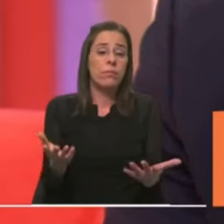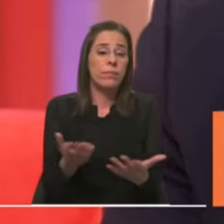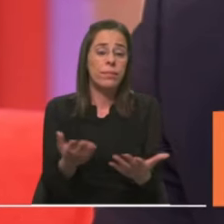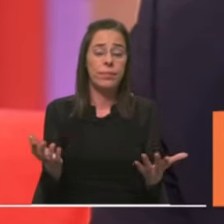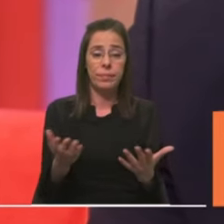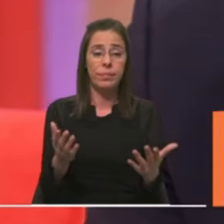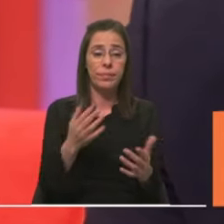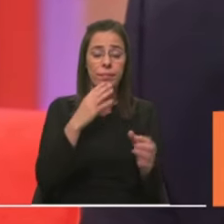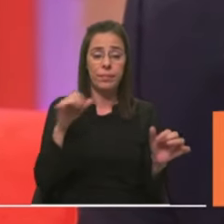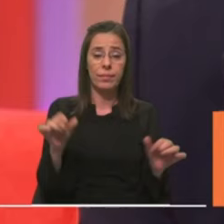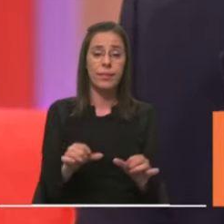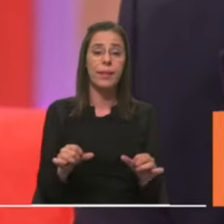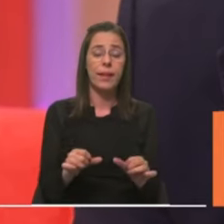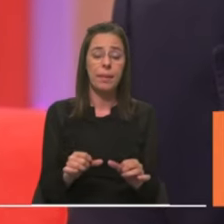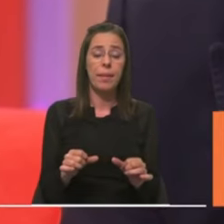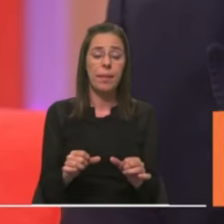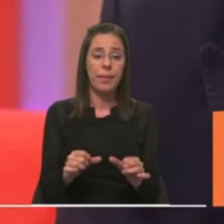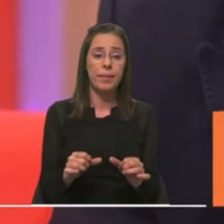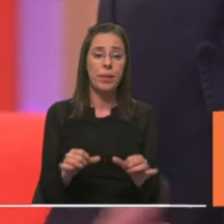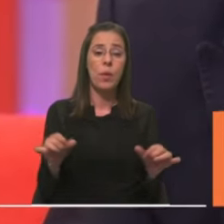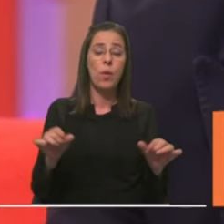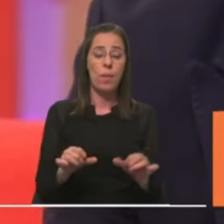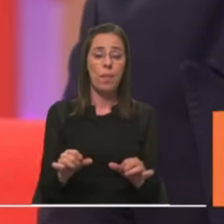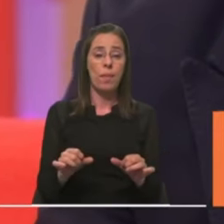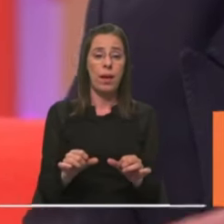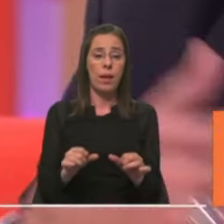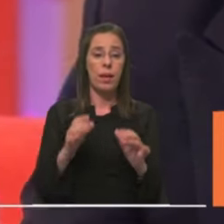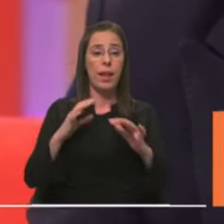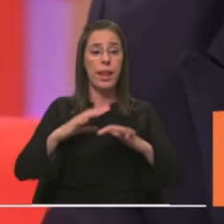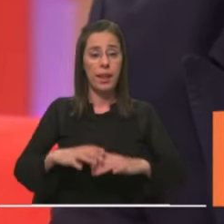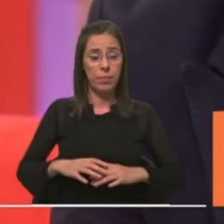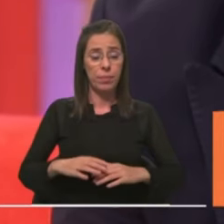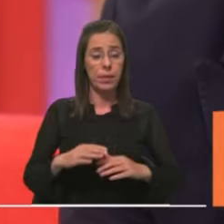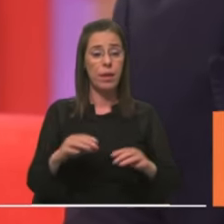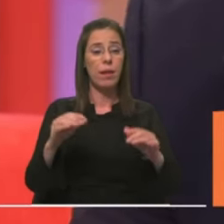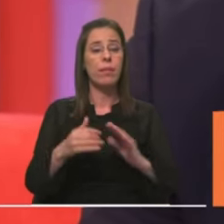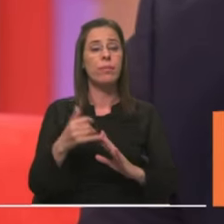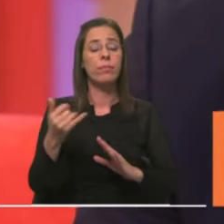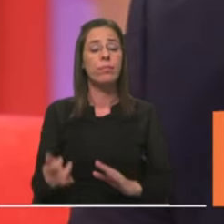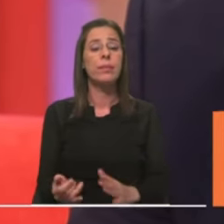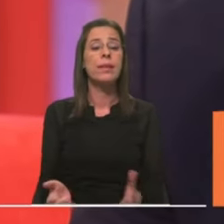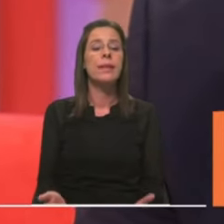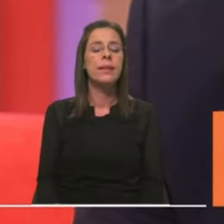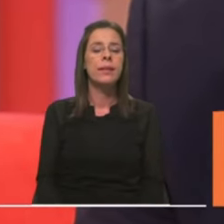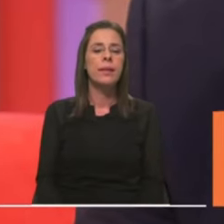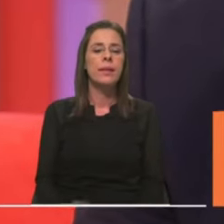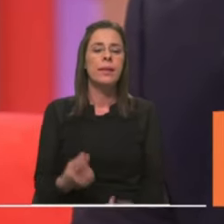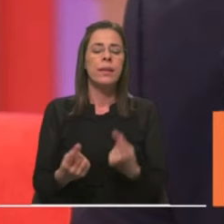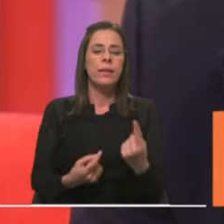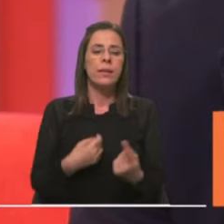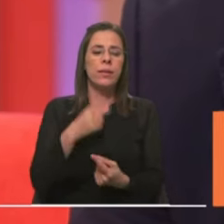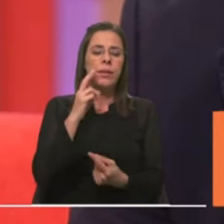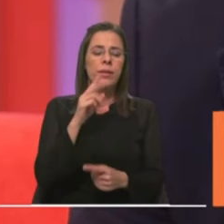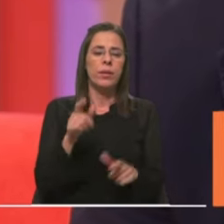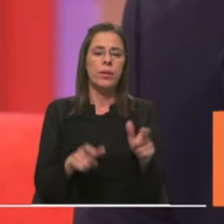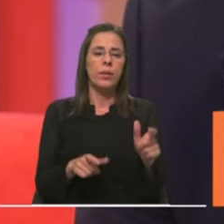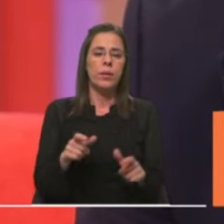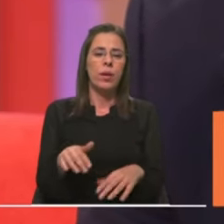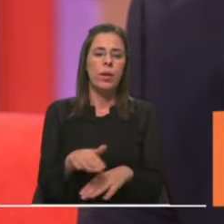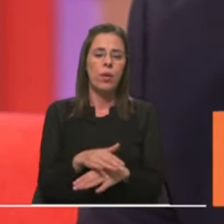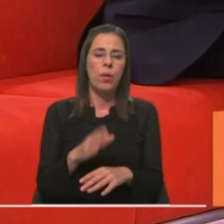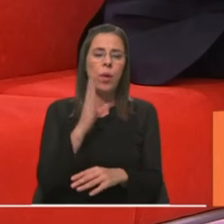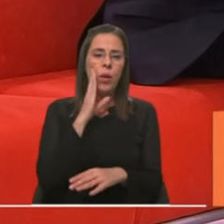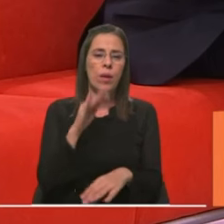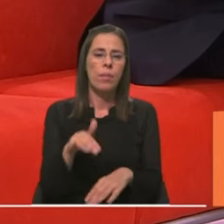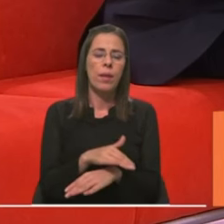acabar mal de algum forma e o mal é no mínimo depressão para o lado lá não é tipo sabes que eu às vezes quando vejo as pessoas na rua a